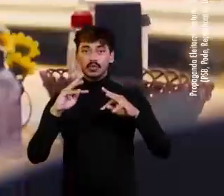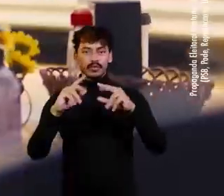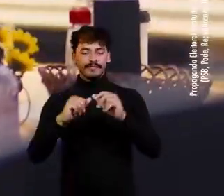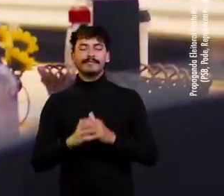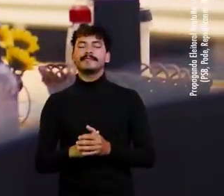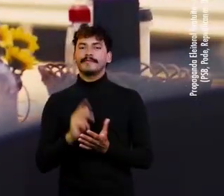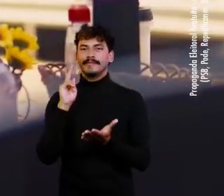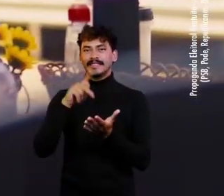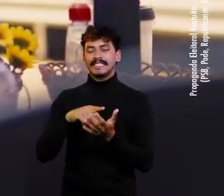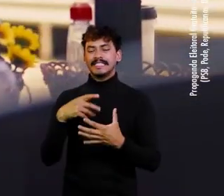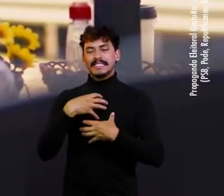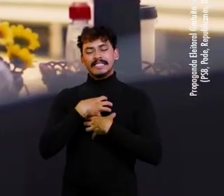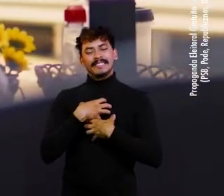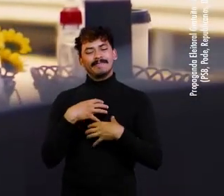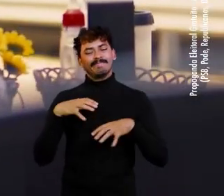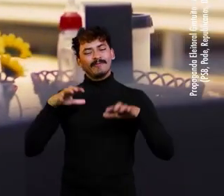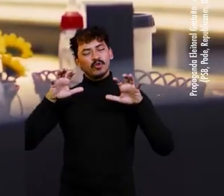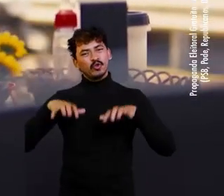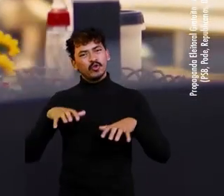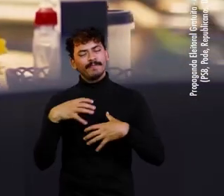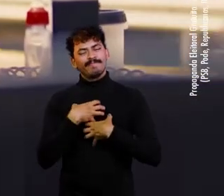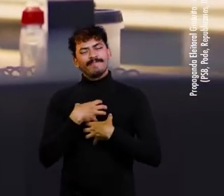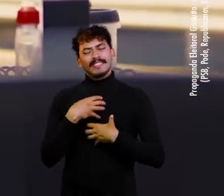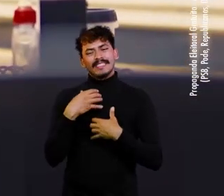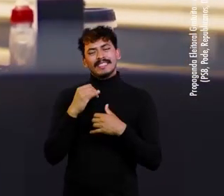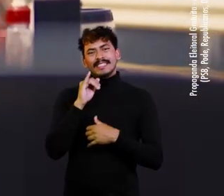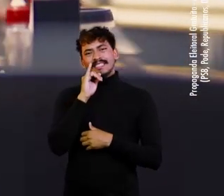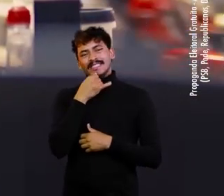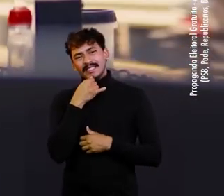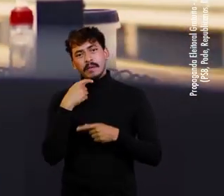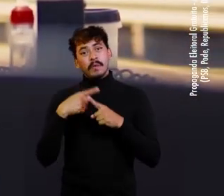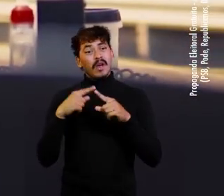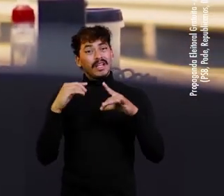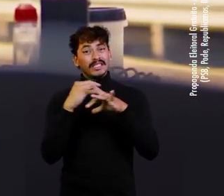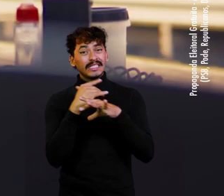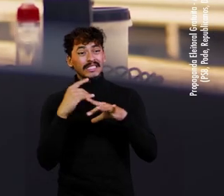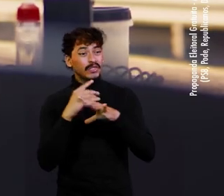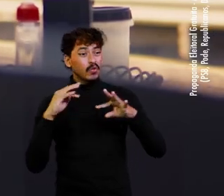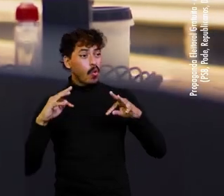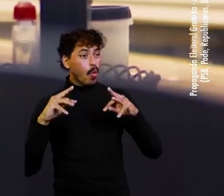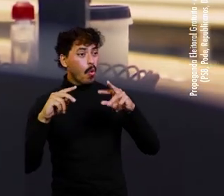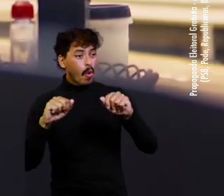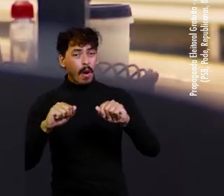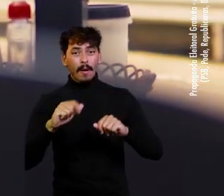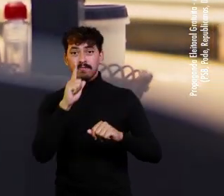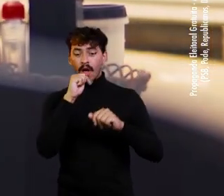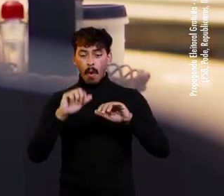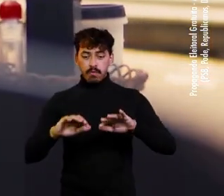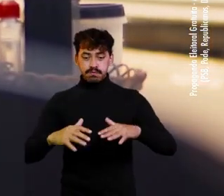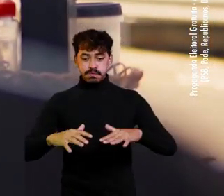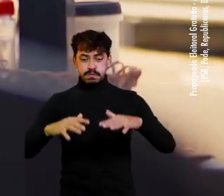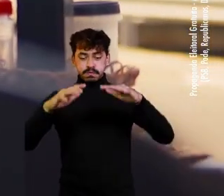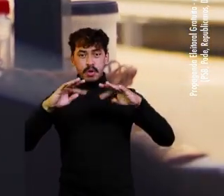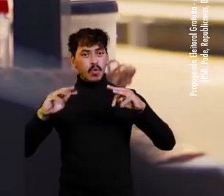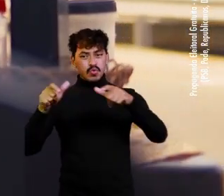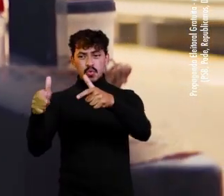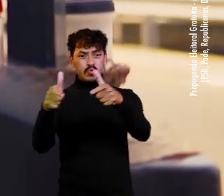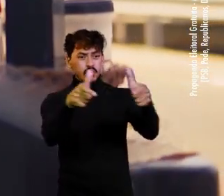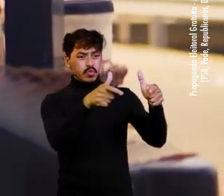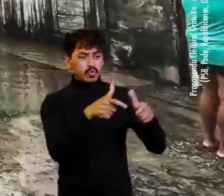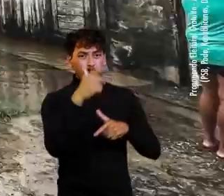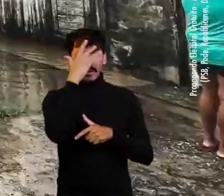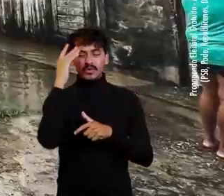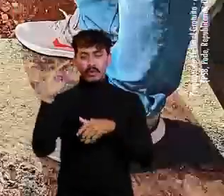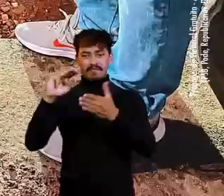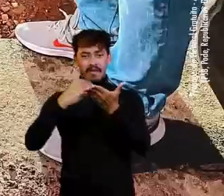tudo. Aí quando chovia me dava uma tristeza, porque a cidade praticamente toda alagava em todo lugar.